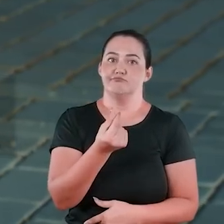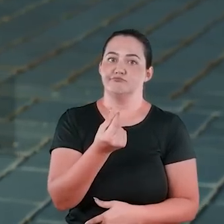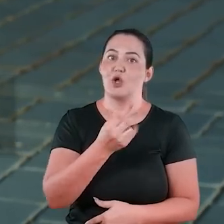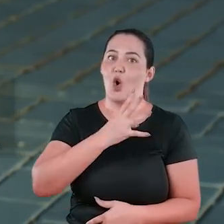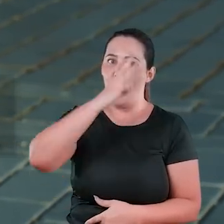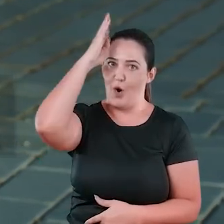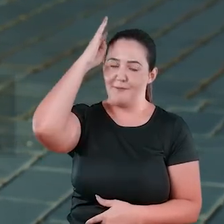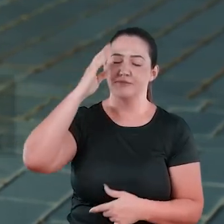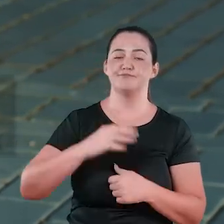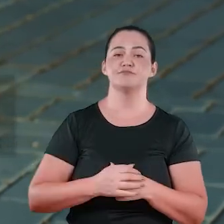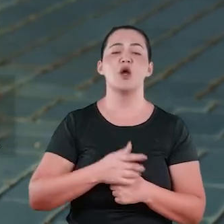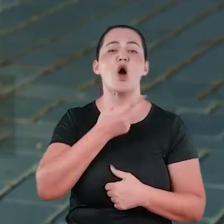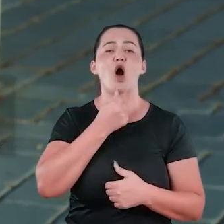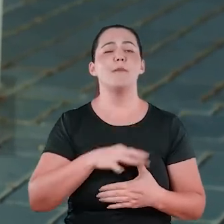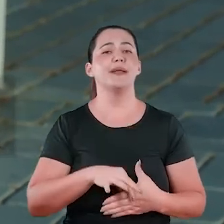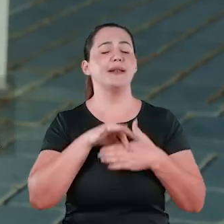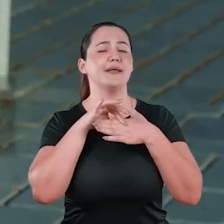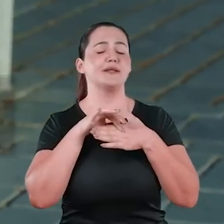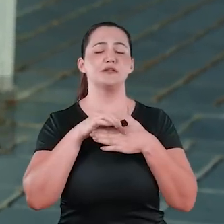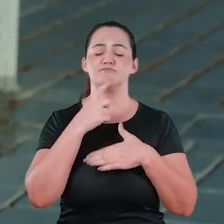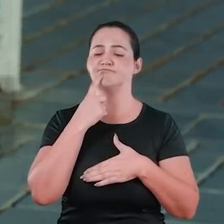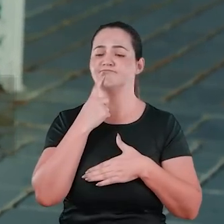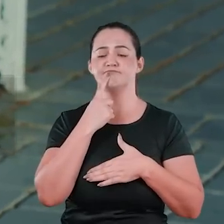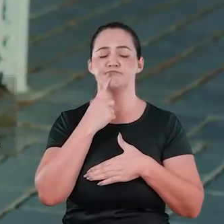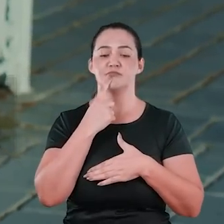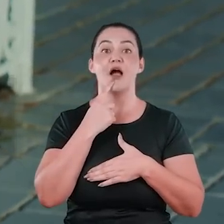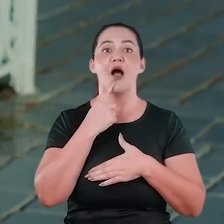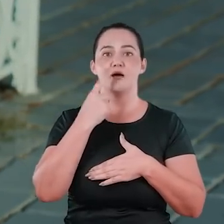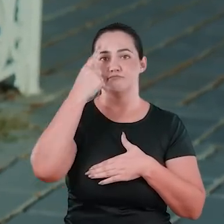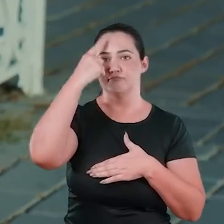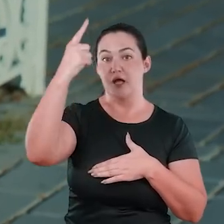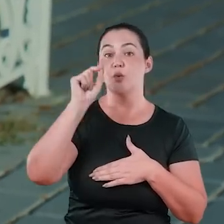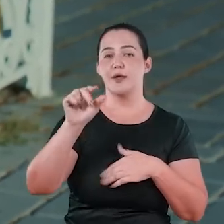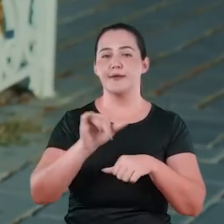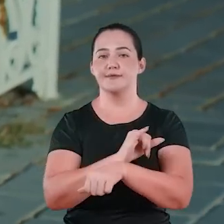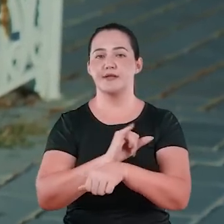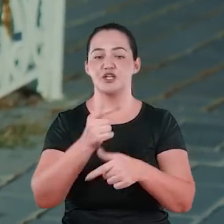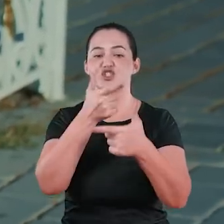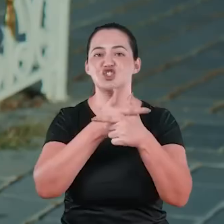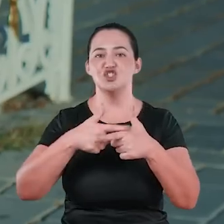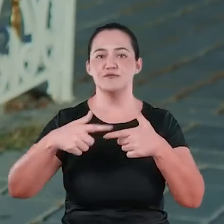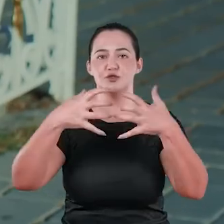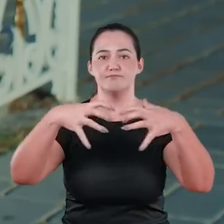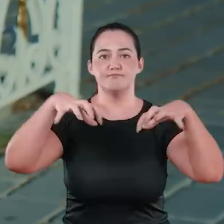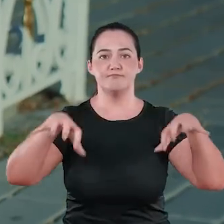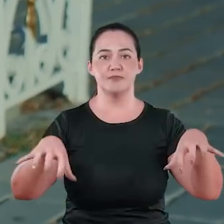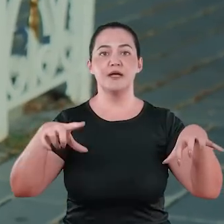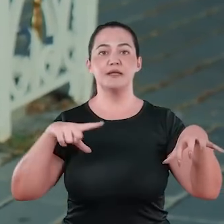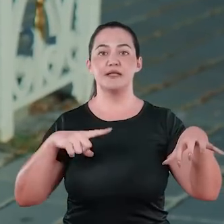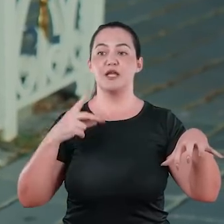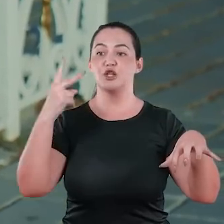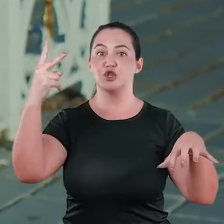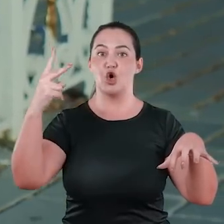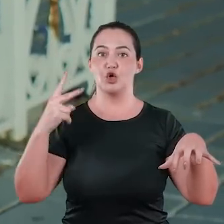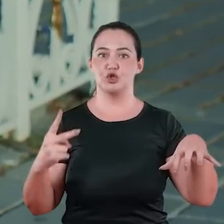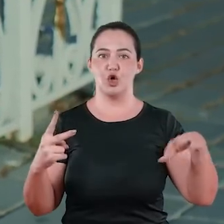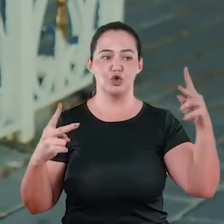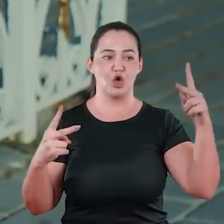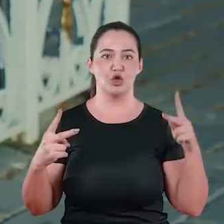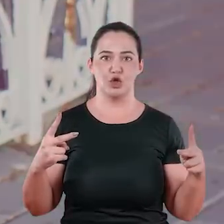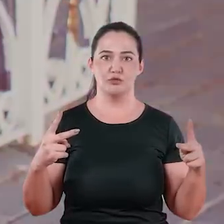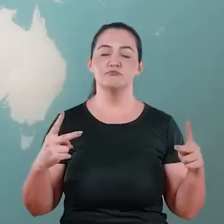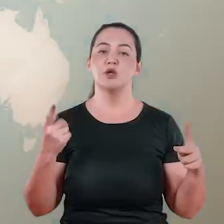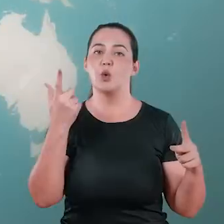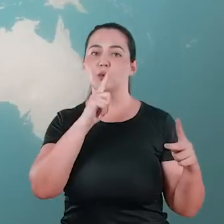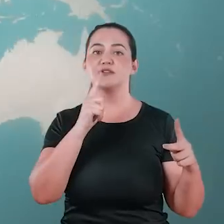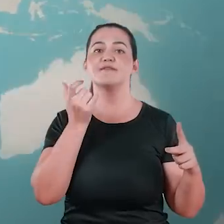Então Diocleciano teve a ideia de dividir o império em duas partes, colocando 2 administradores em cada uma delas, e assim